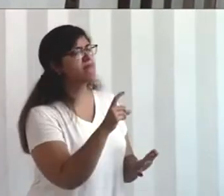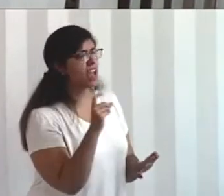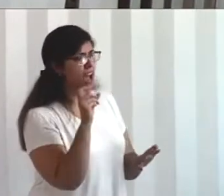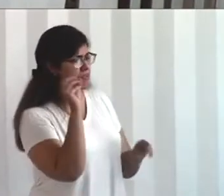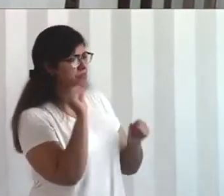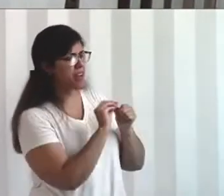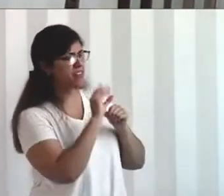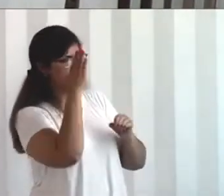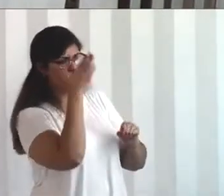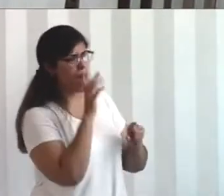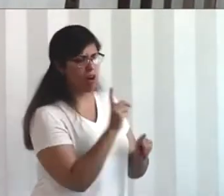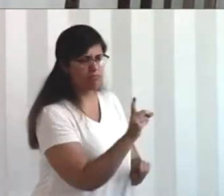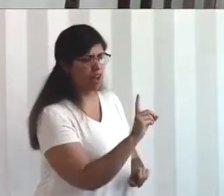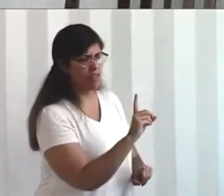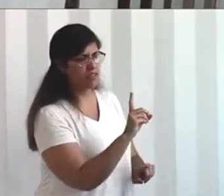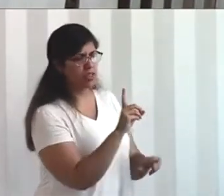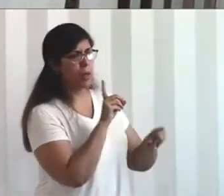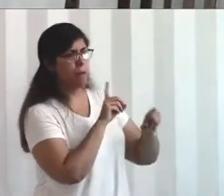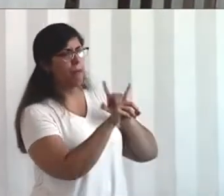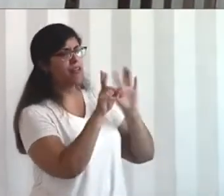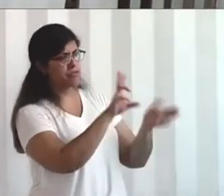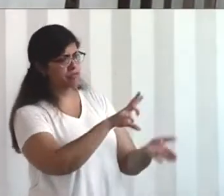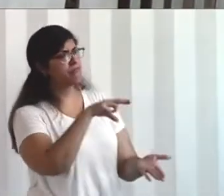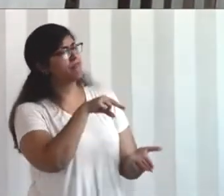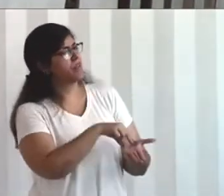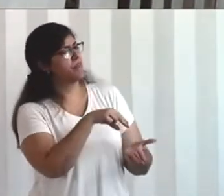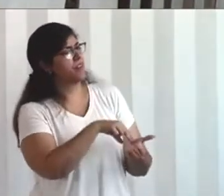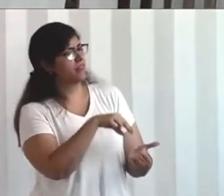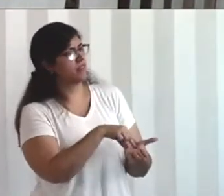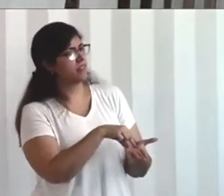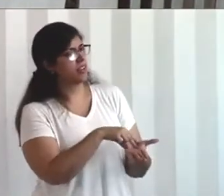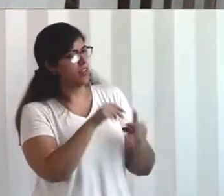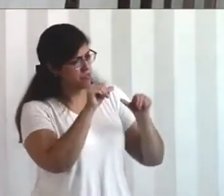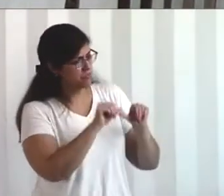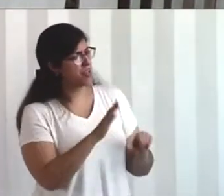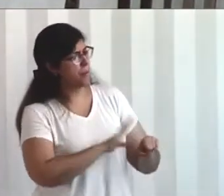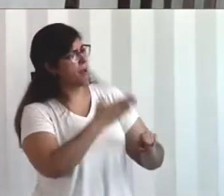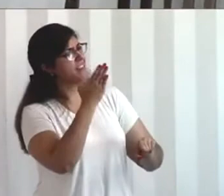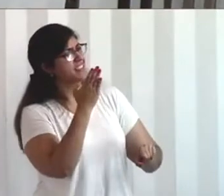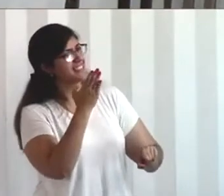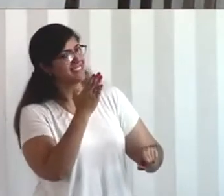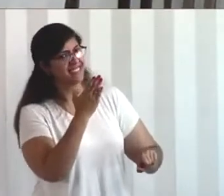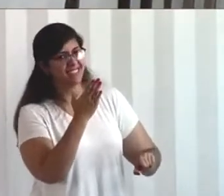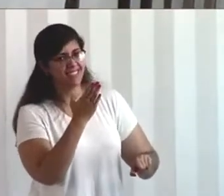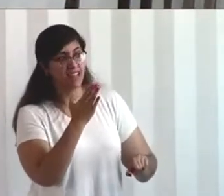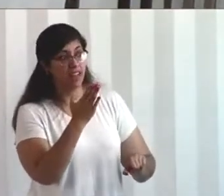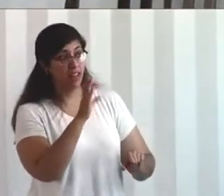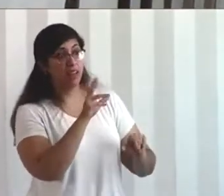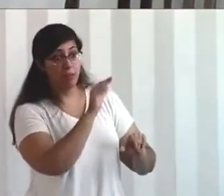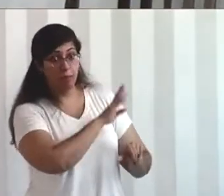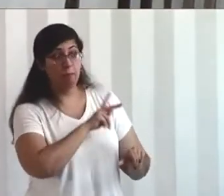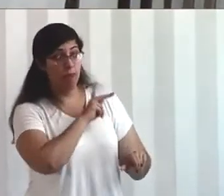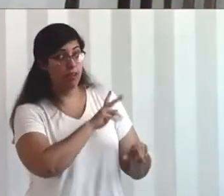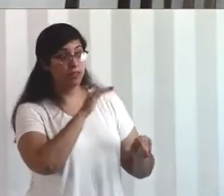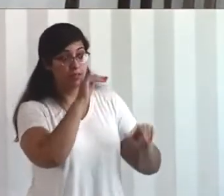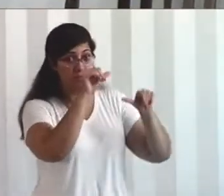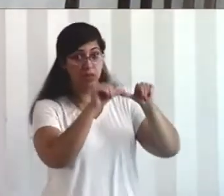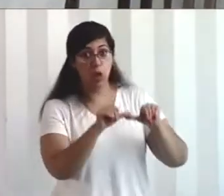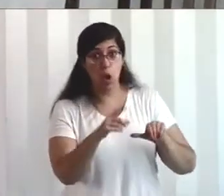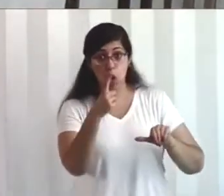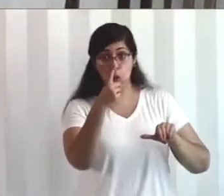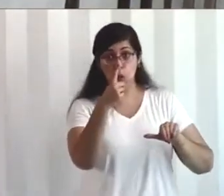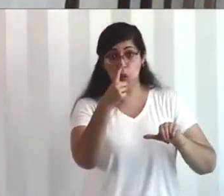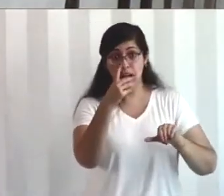muito povo nesta cidade. E ali permaneceu 1 ano e 6 meses, ensinando entre eles a palavra